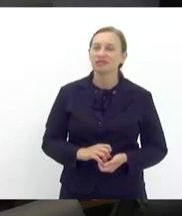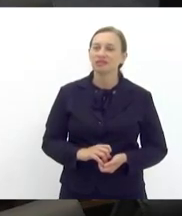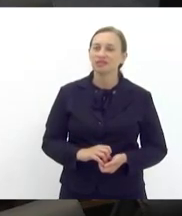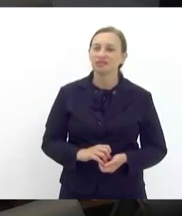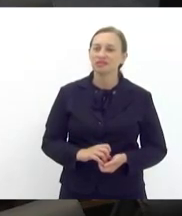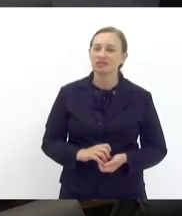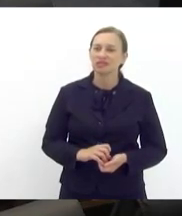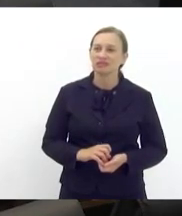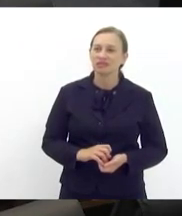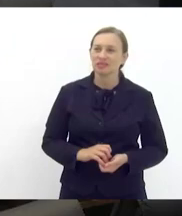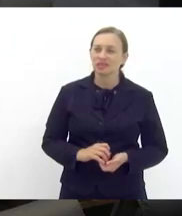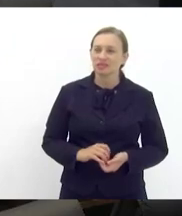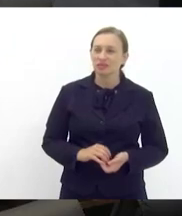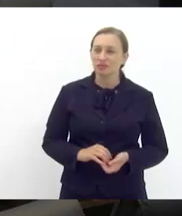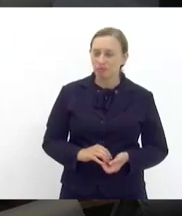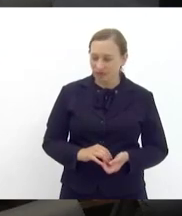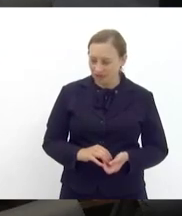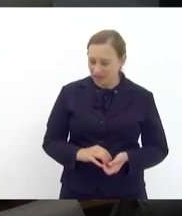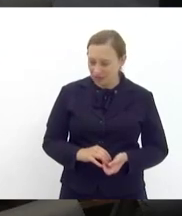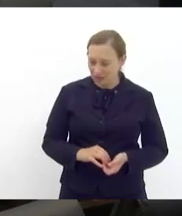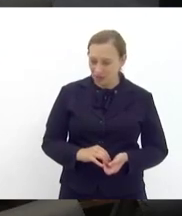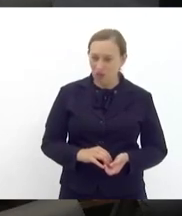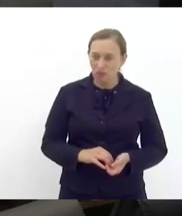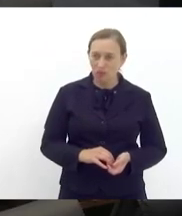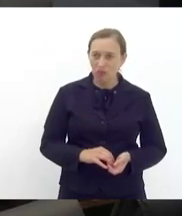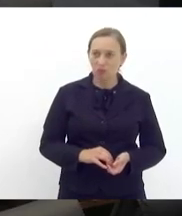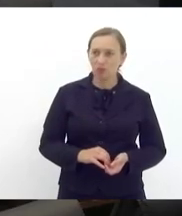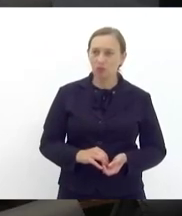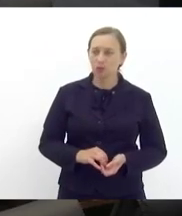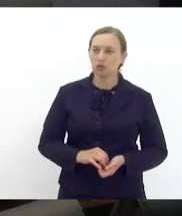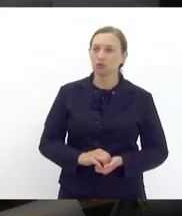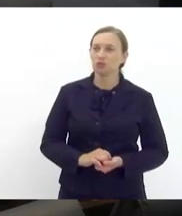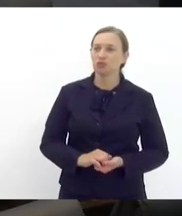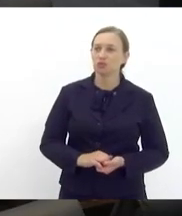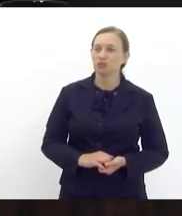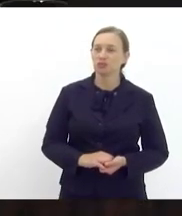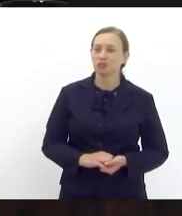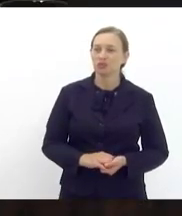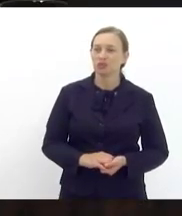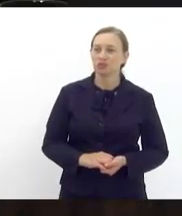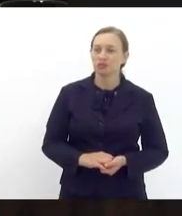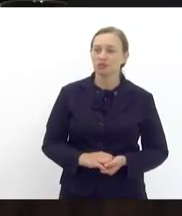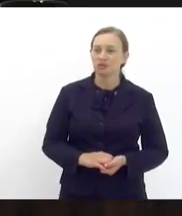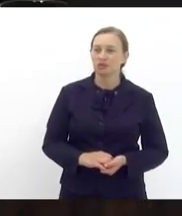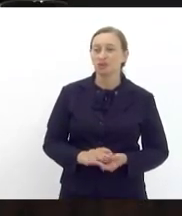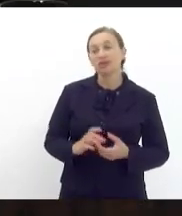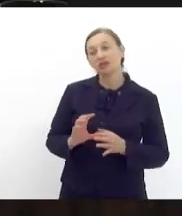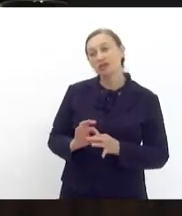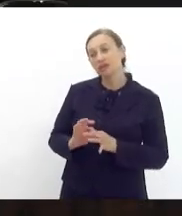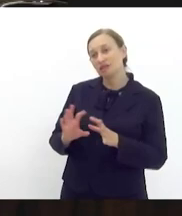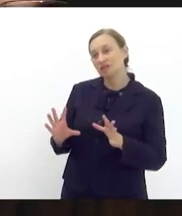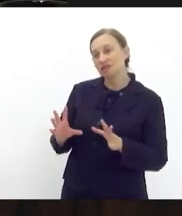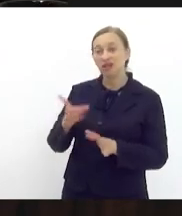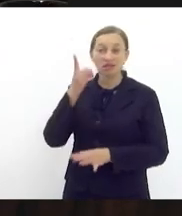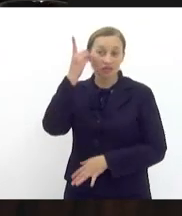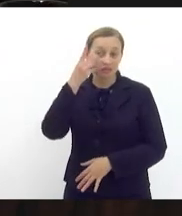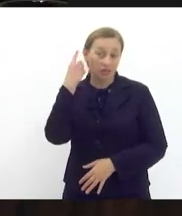vossa excelência escolhe vossa excelência ou se quiser ceder para a deputada Renata